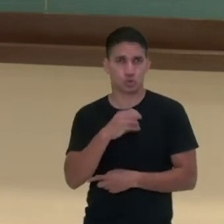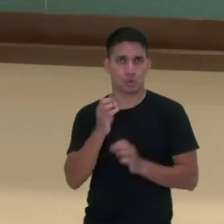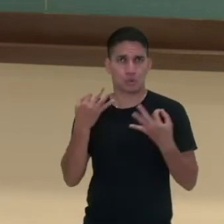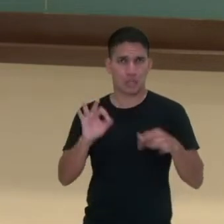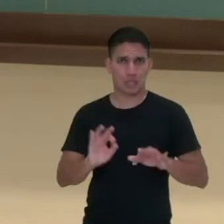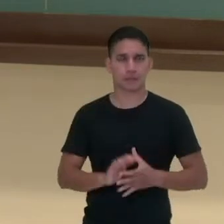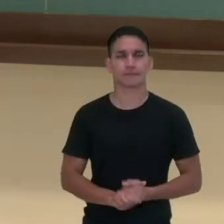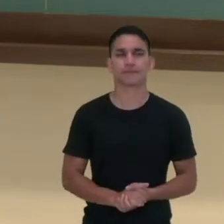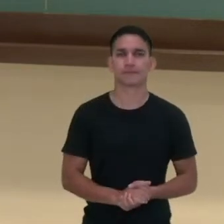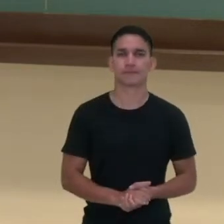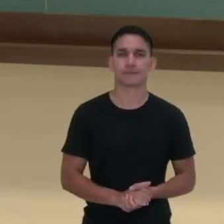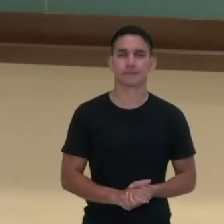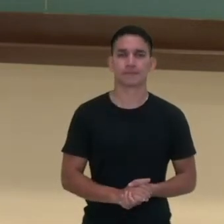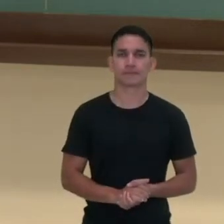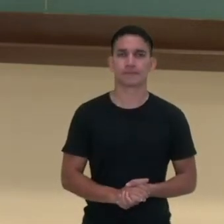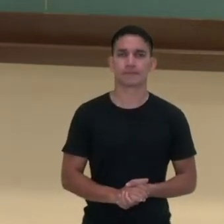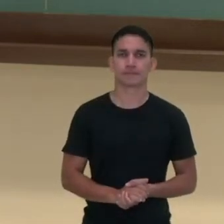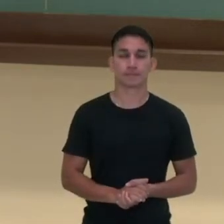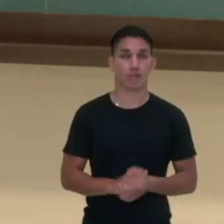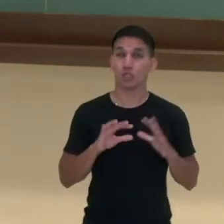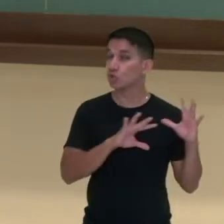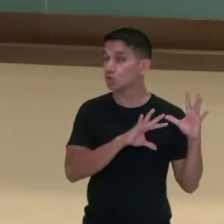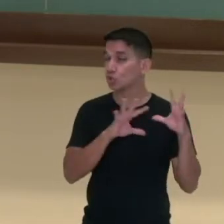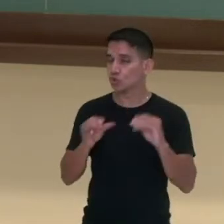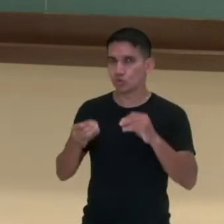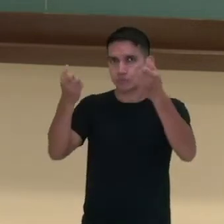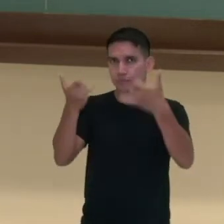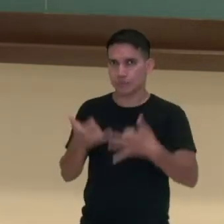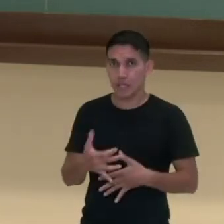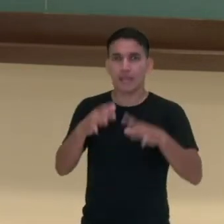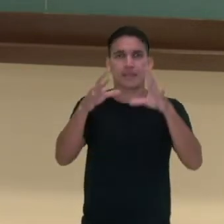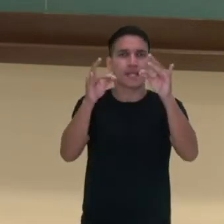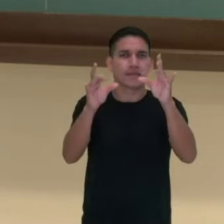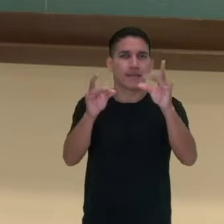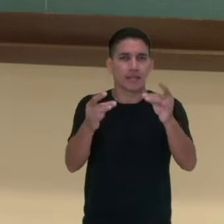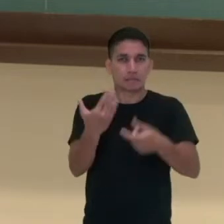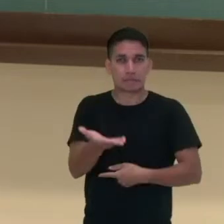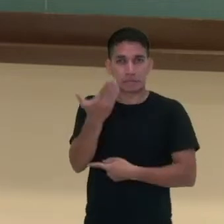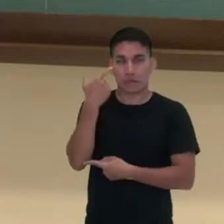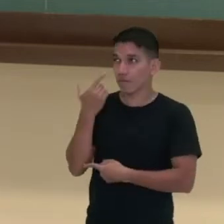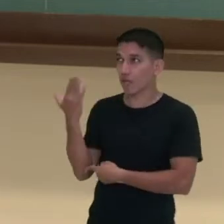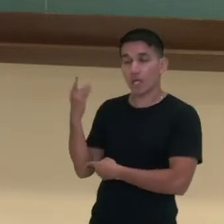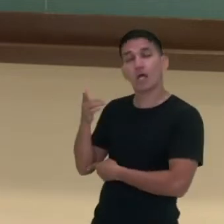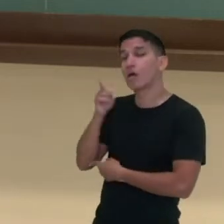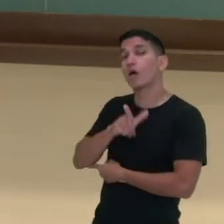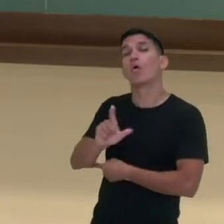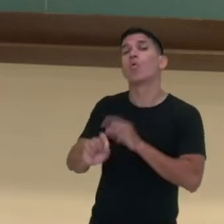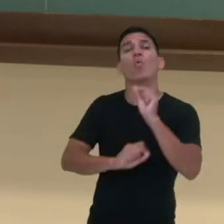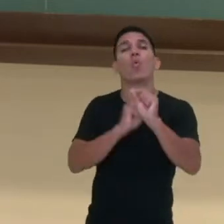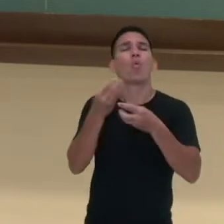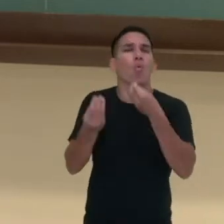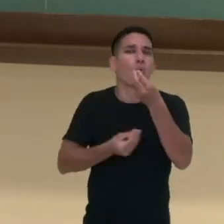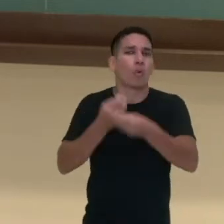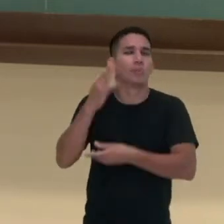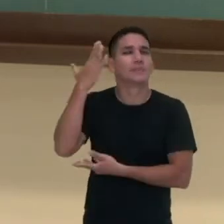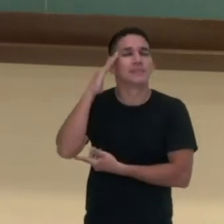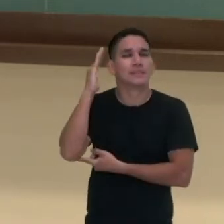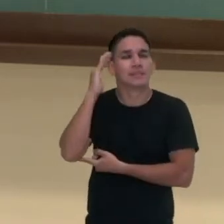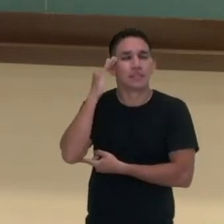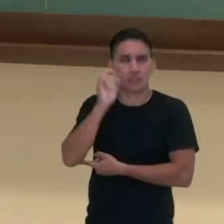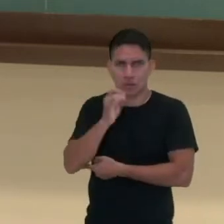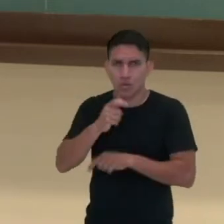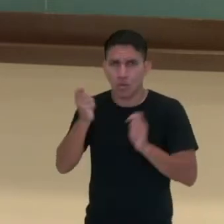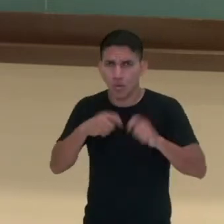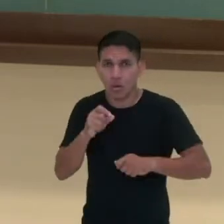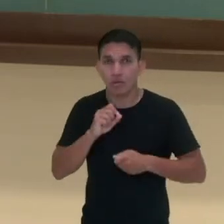pessoal? Então, tudo isso, pessoal, o professor explicou detalhadamente para vocês. Como saber se eu posso